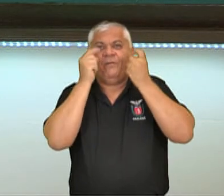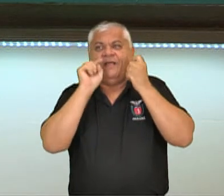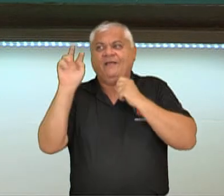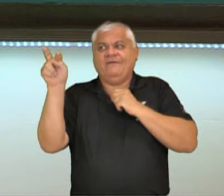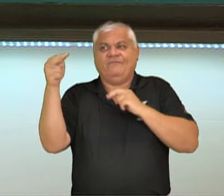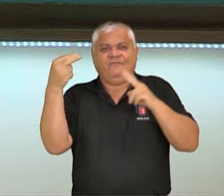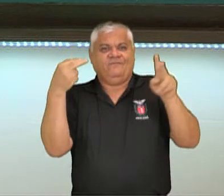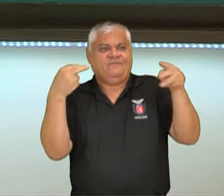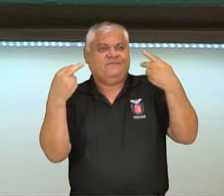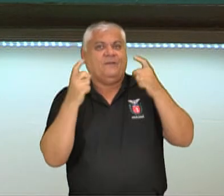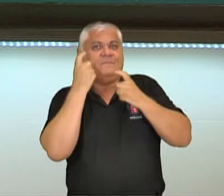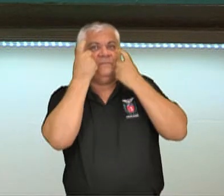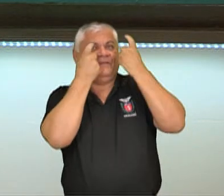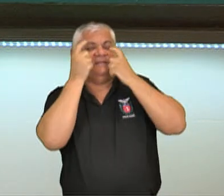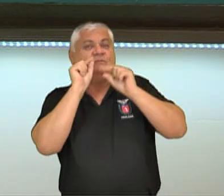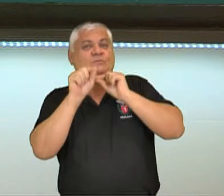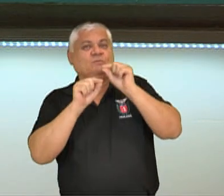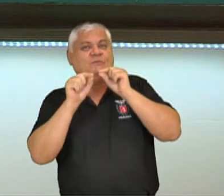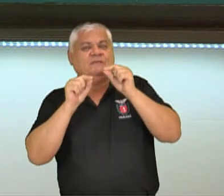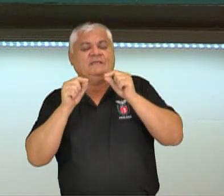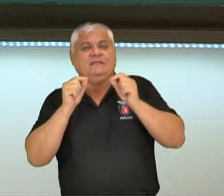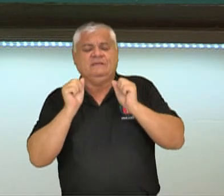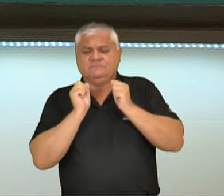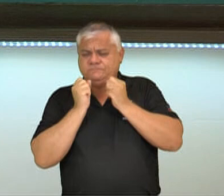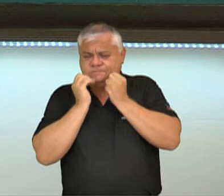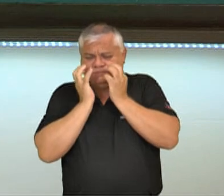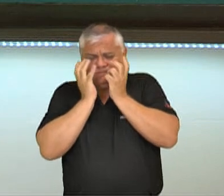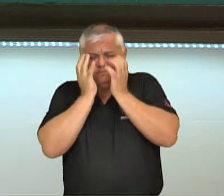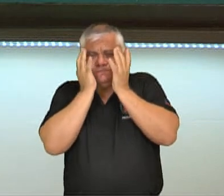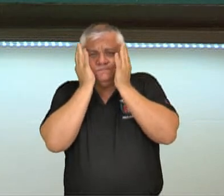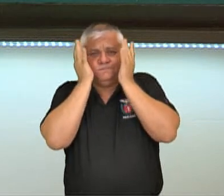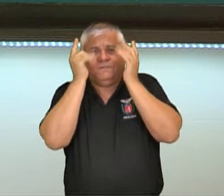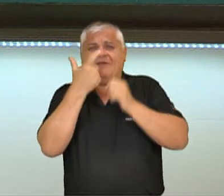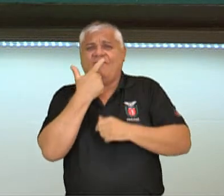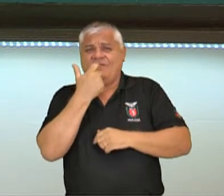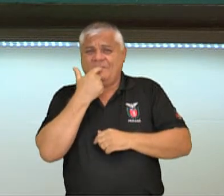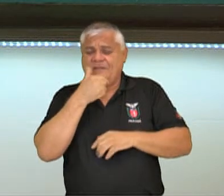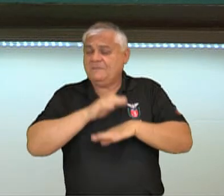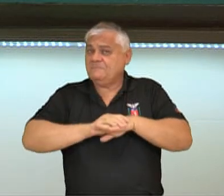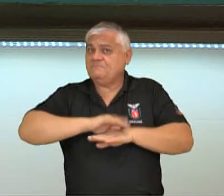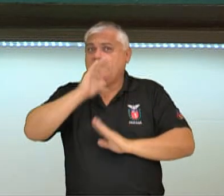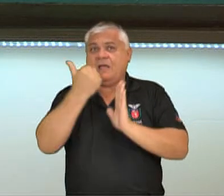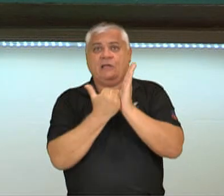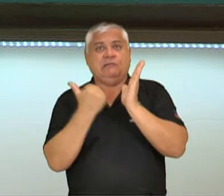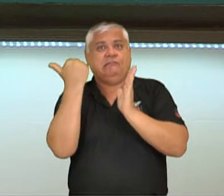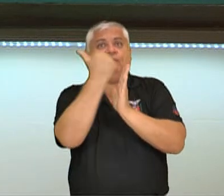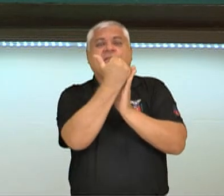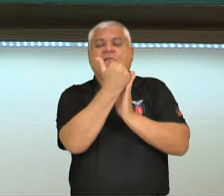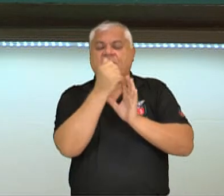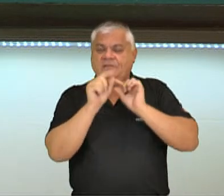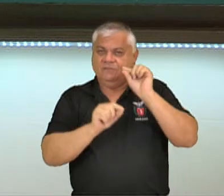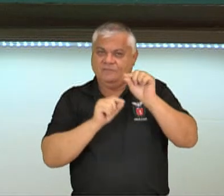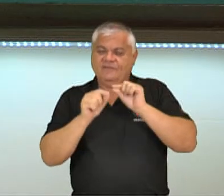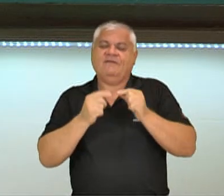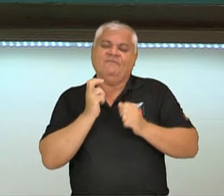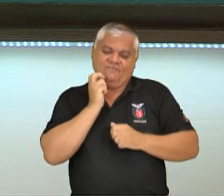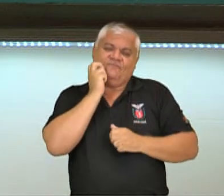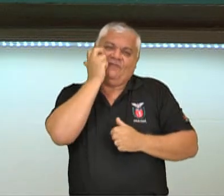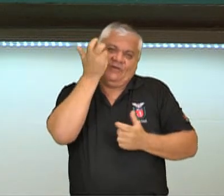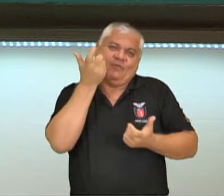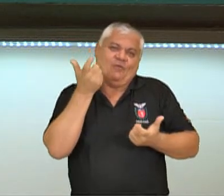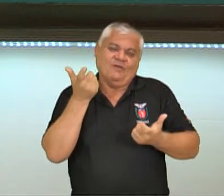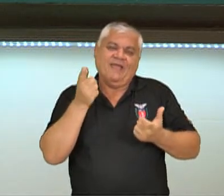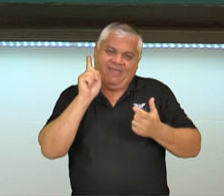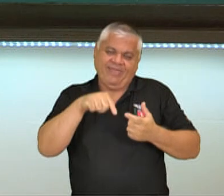estão pensando, percebe que está ficando vermelha e acaba vermelhando mais ainda, né, porque acaba ficando com vergonha daquilo,